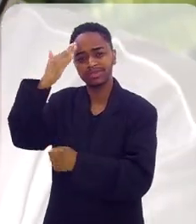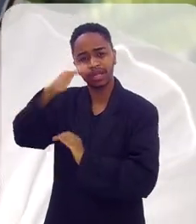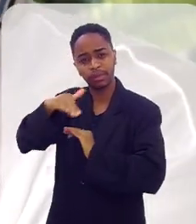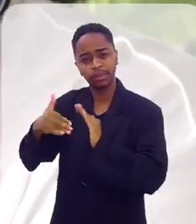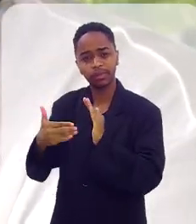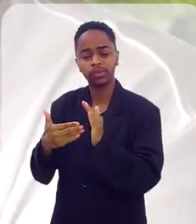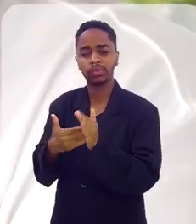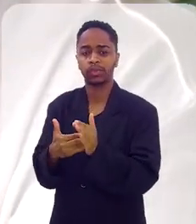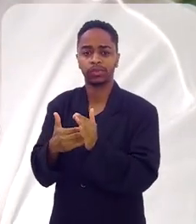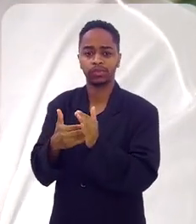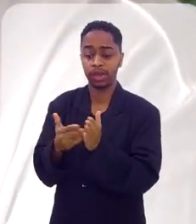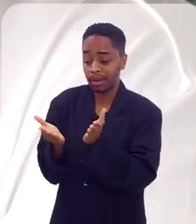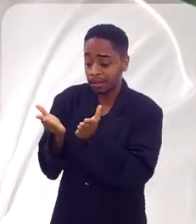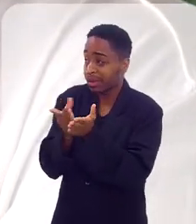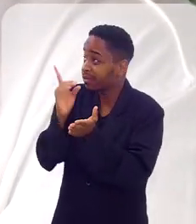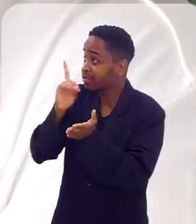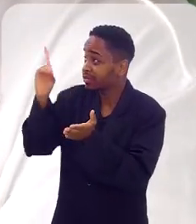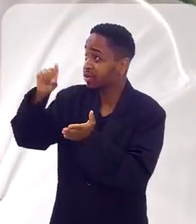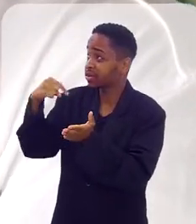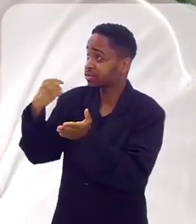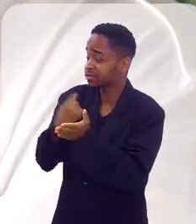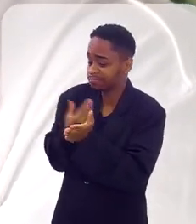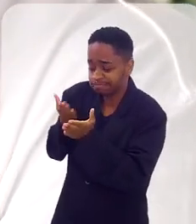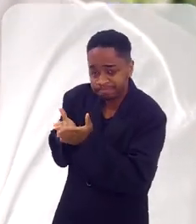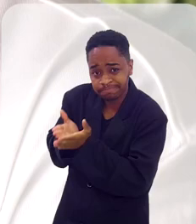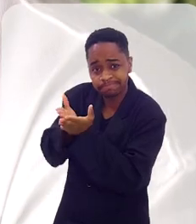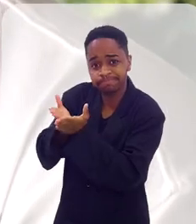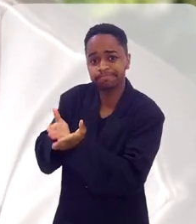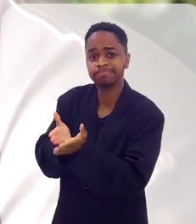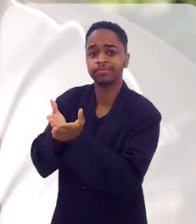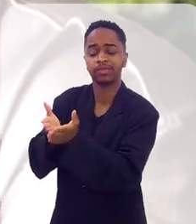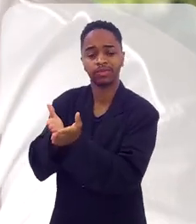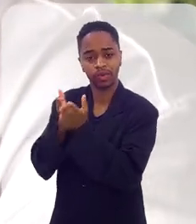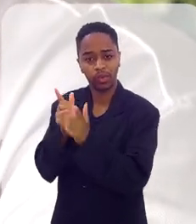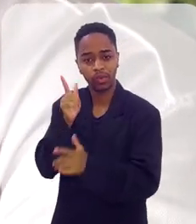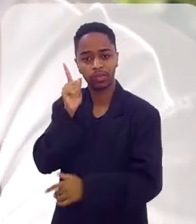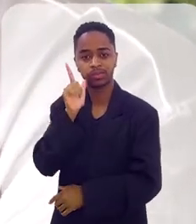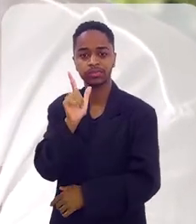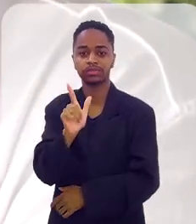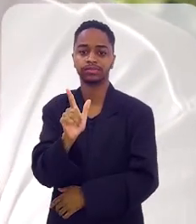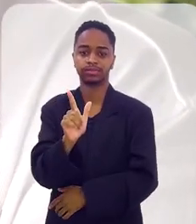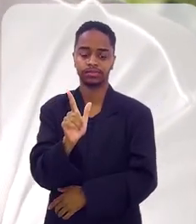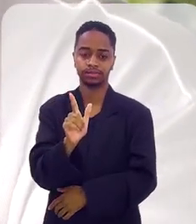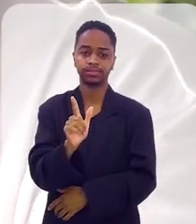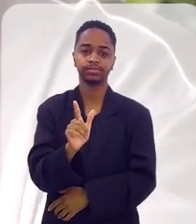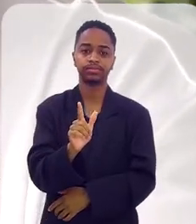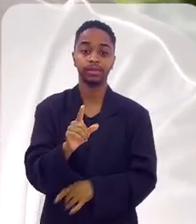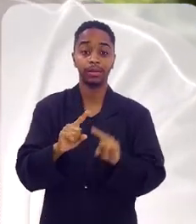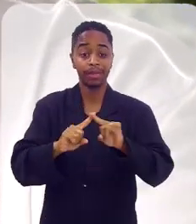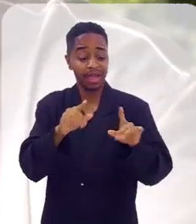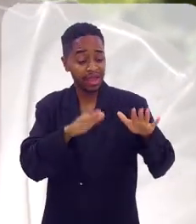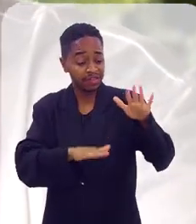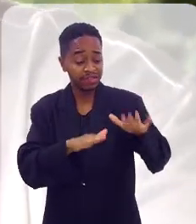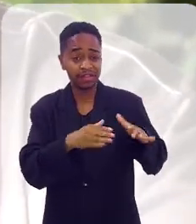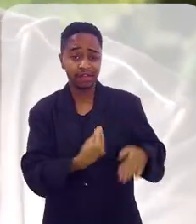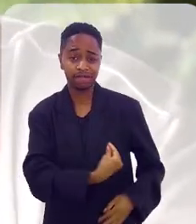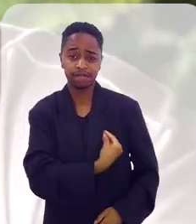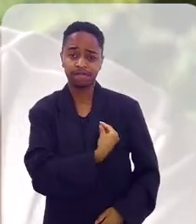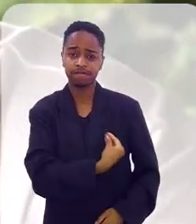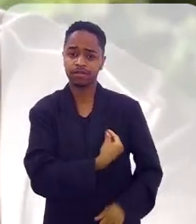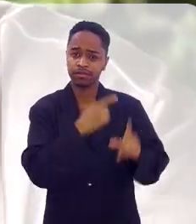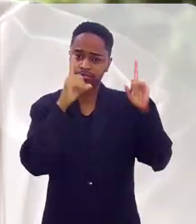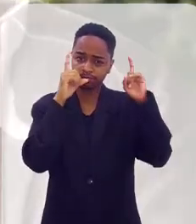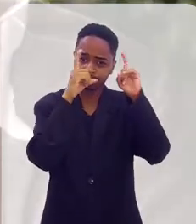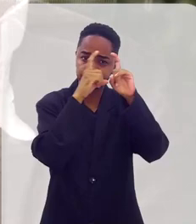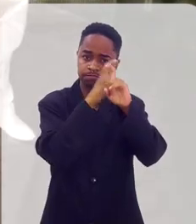ciência. Sob tua palavra nós andamos sobre o mar. Mesmo quando tudo não vai